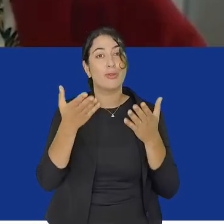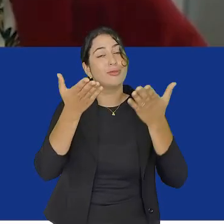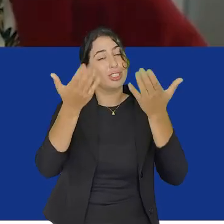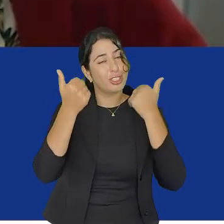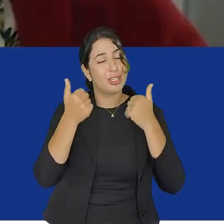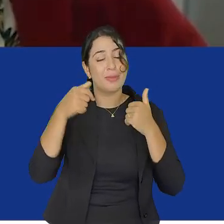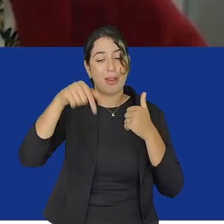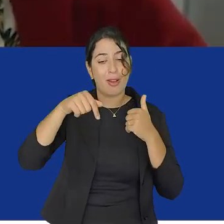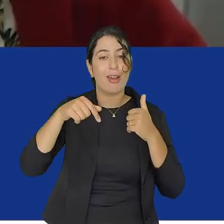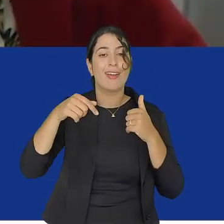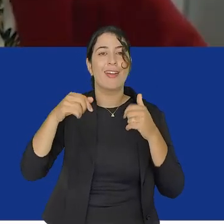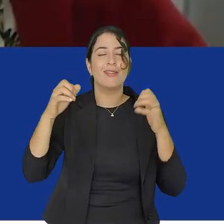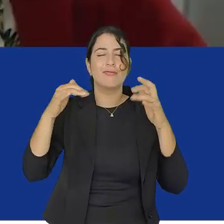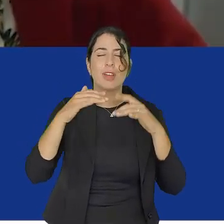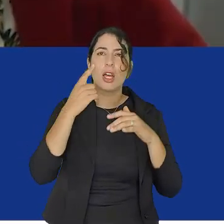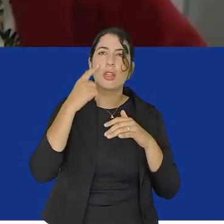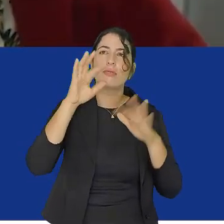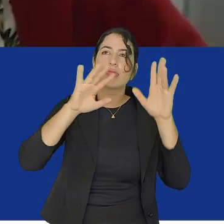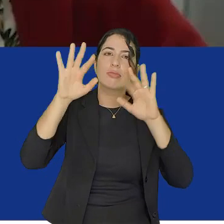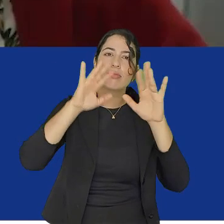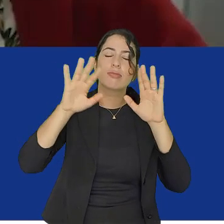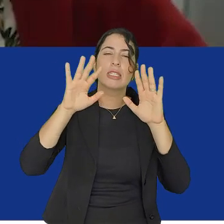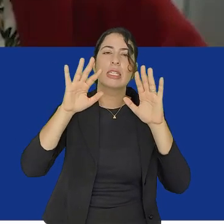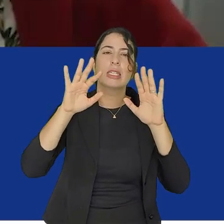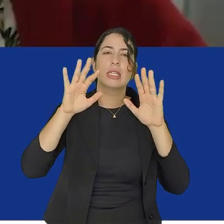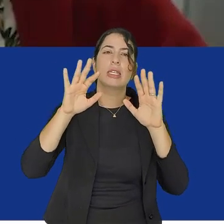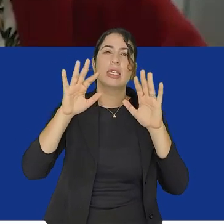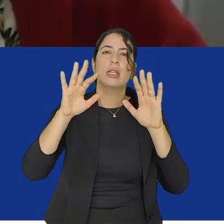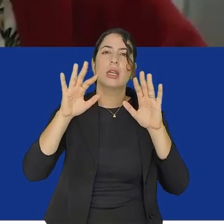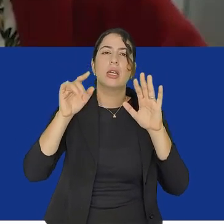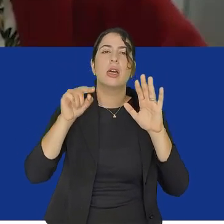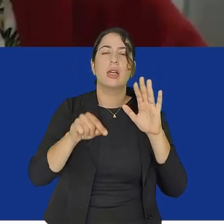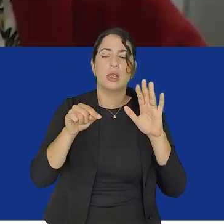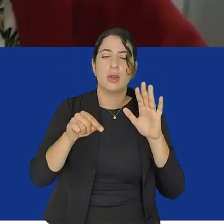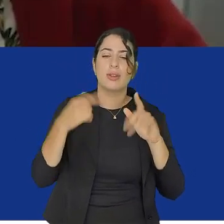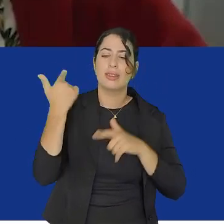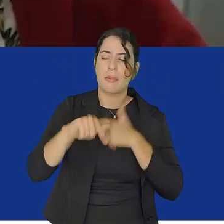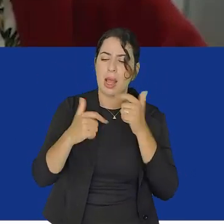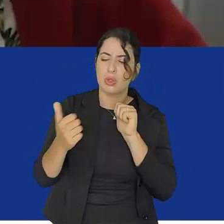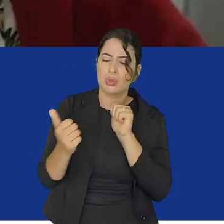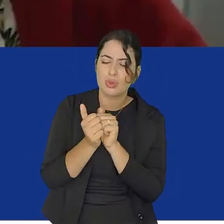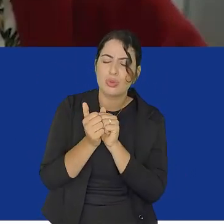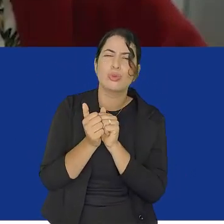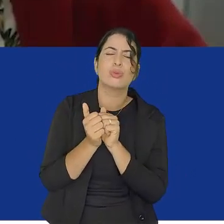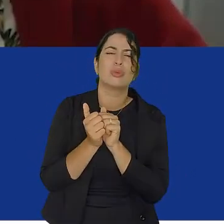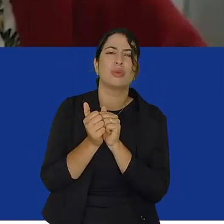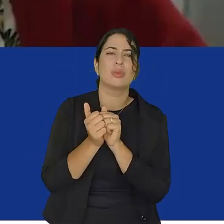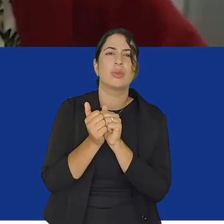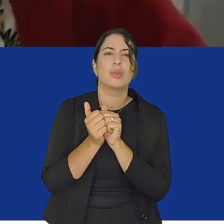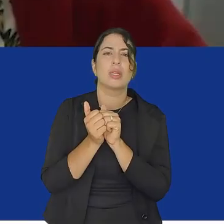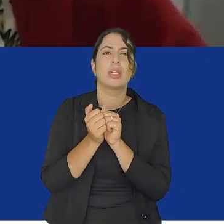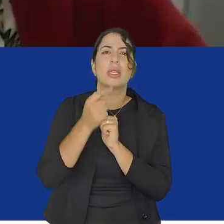né? Que é olharmos para essa potência do encontro, do trabalho junto, e